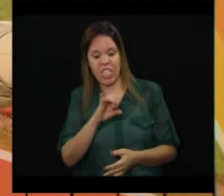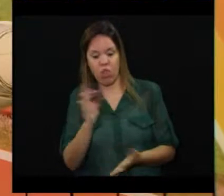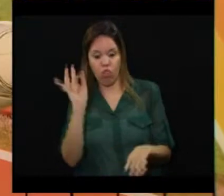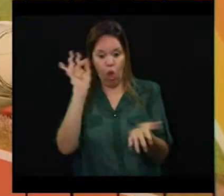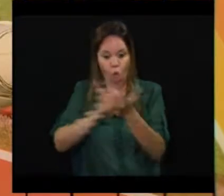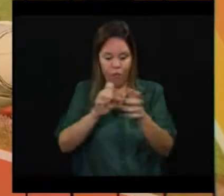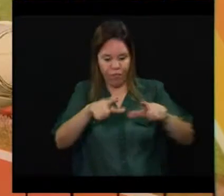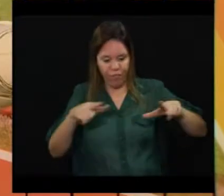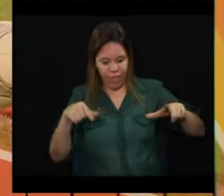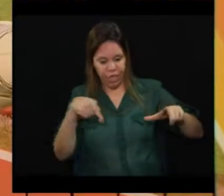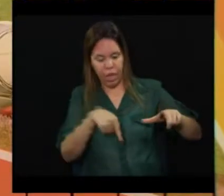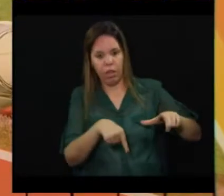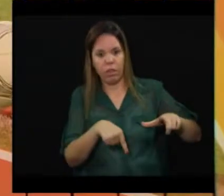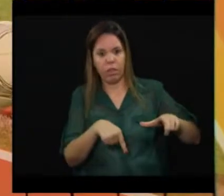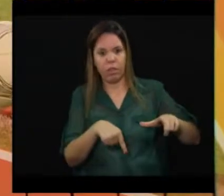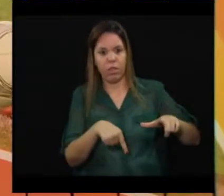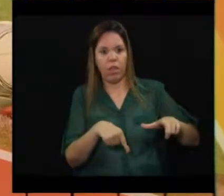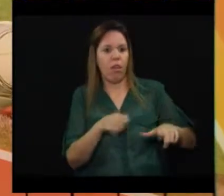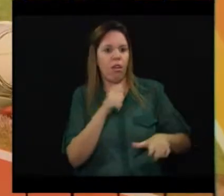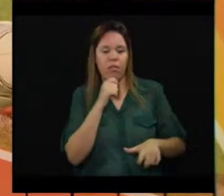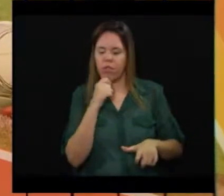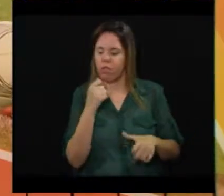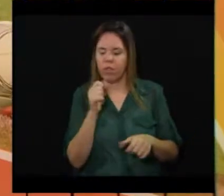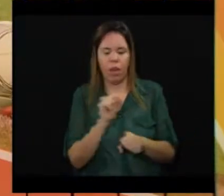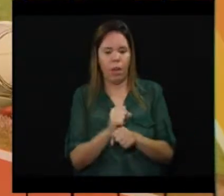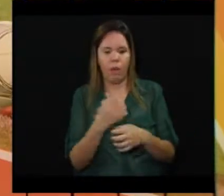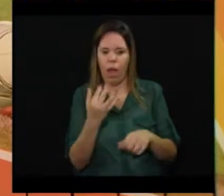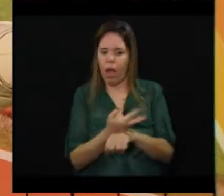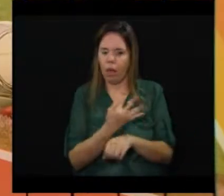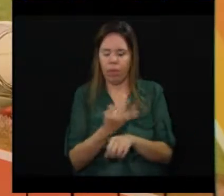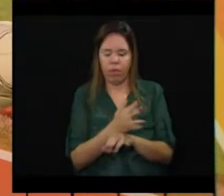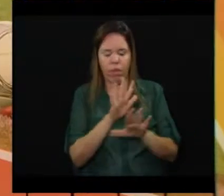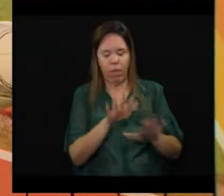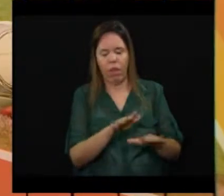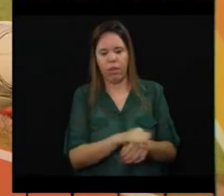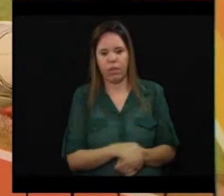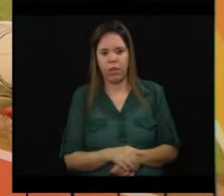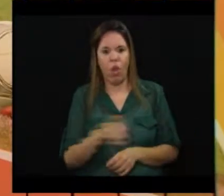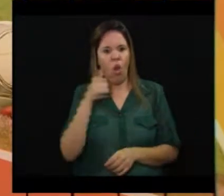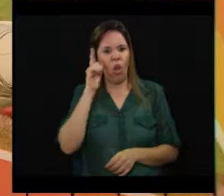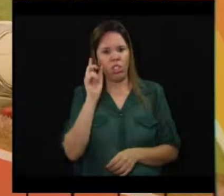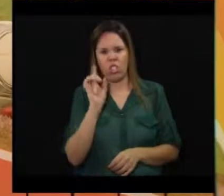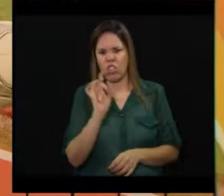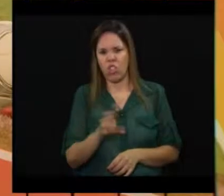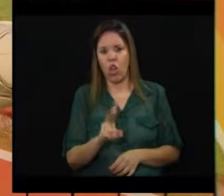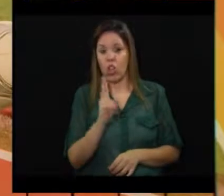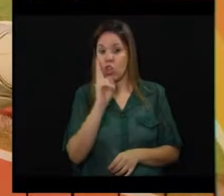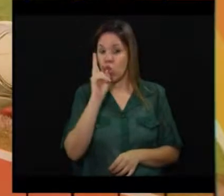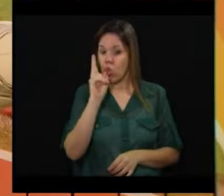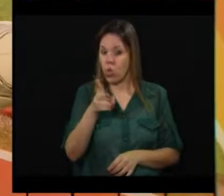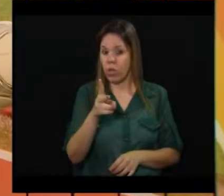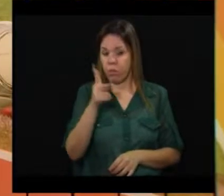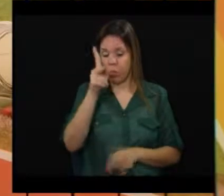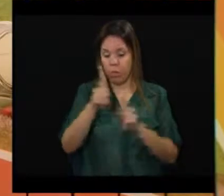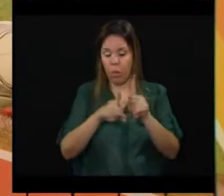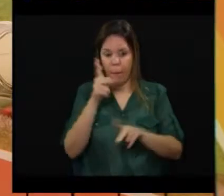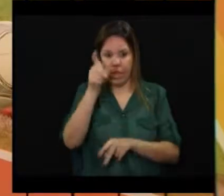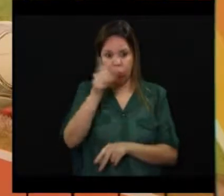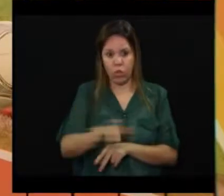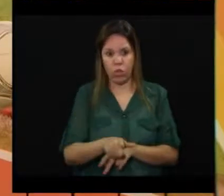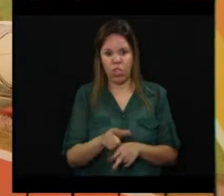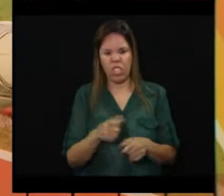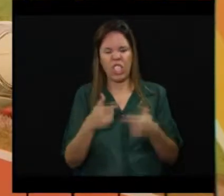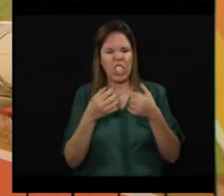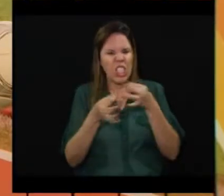oficial, praticamente insustentável. Ontem apenas 2.000 torcedores compareceram, criticaram muito a